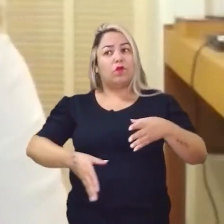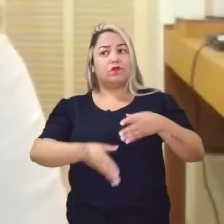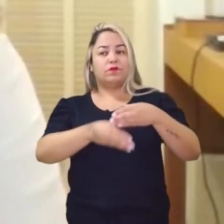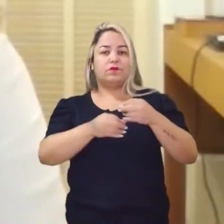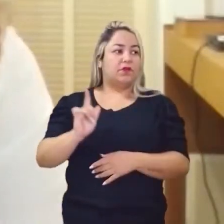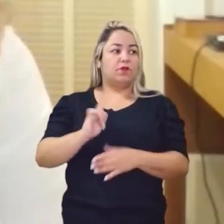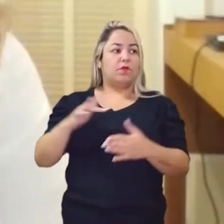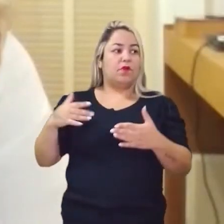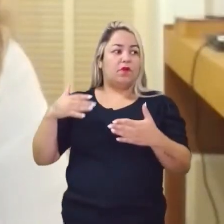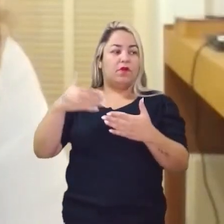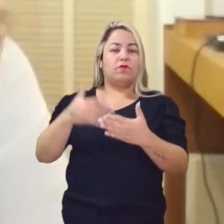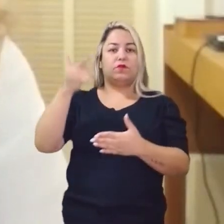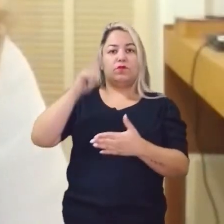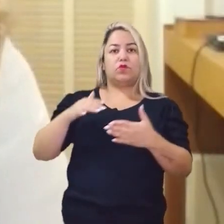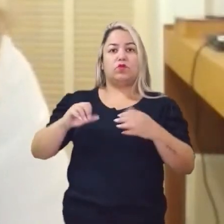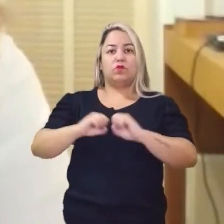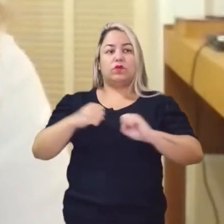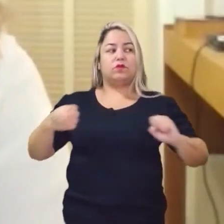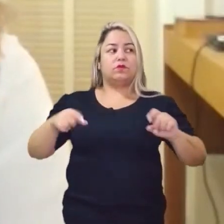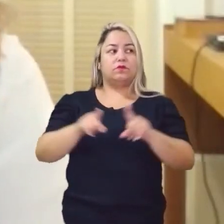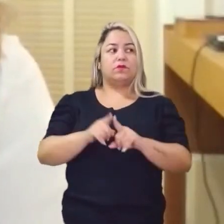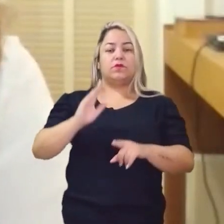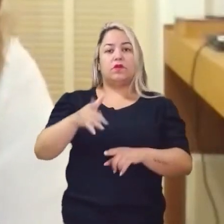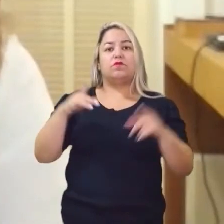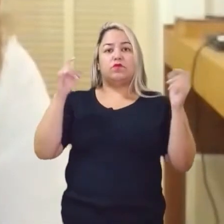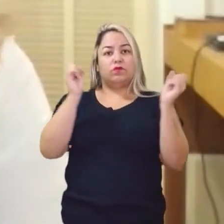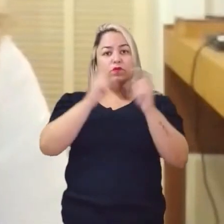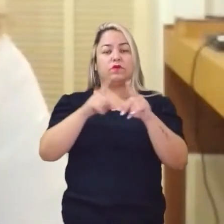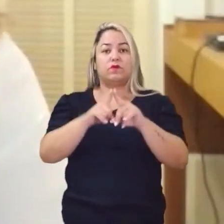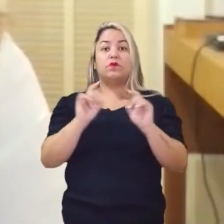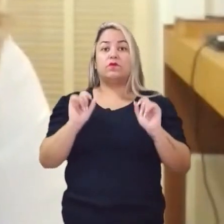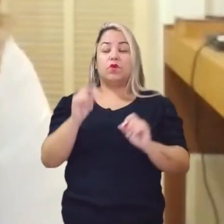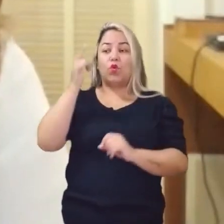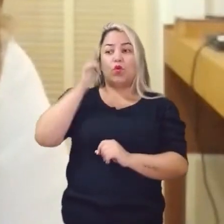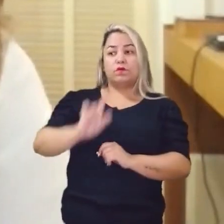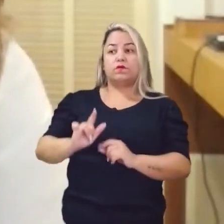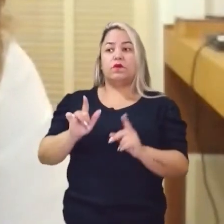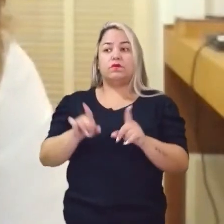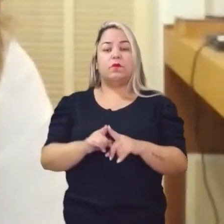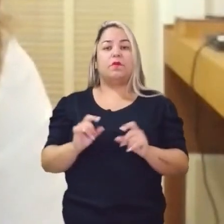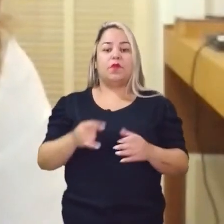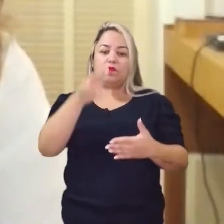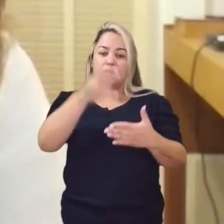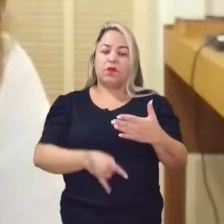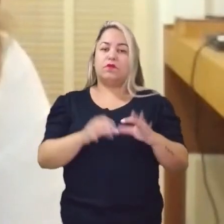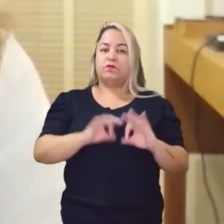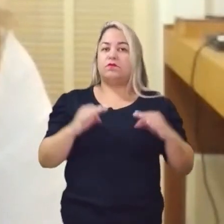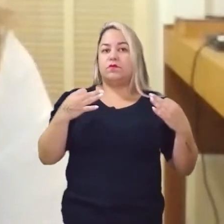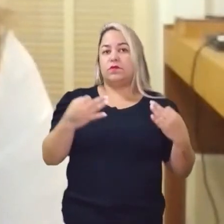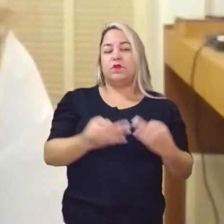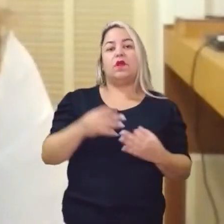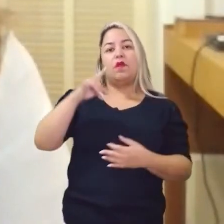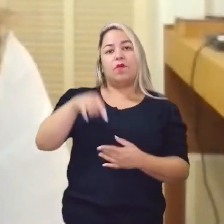corregedor dos cartórios. Foi um avanço muito grande, porque de fato a gente estava tendo muita dificuldade em conseguir esse documento, que para as